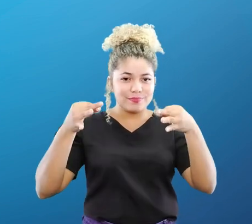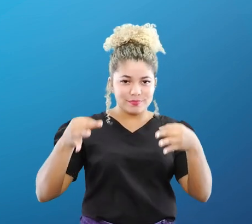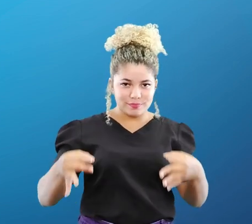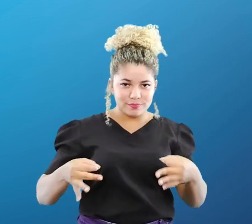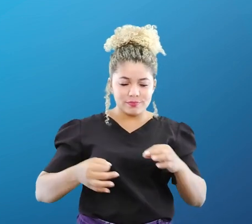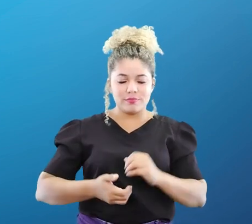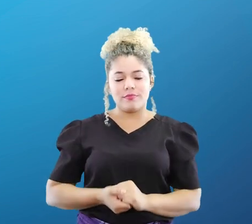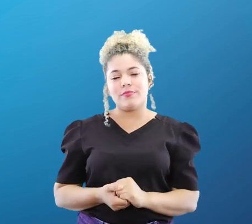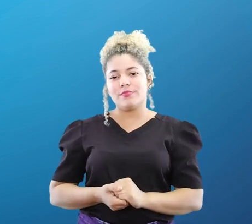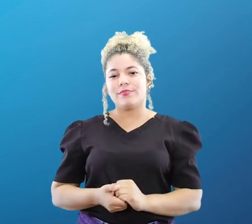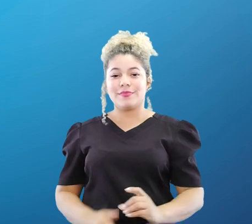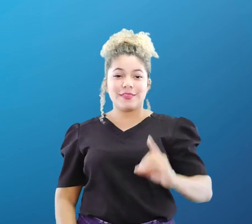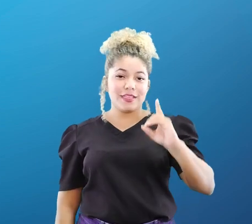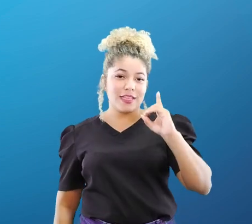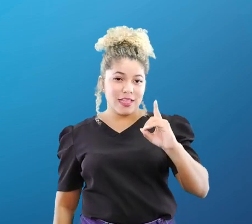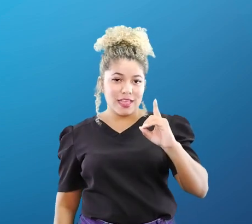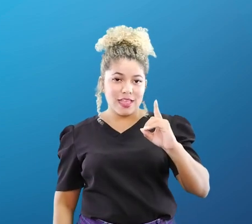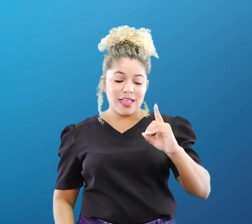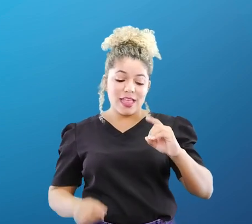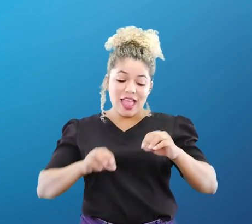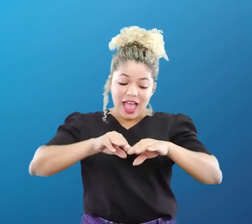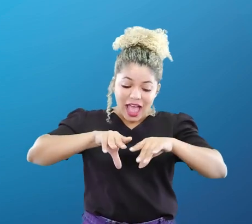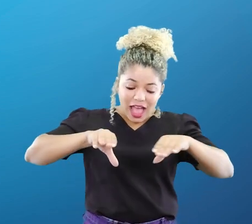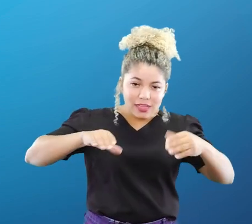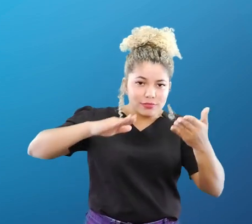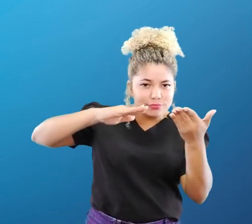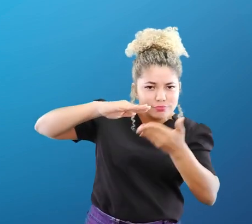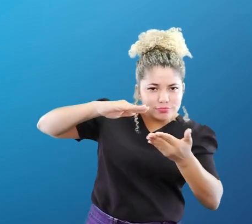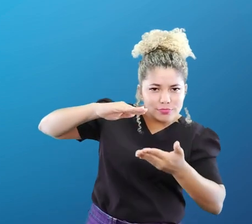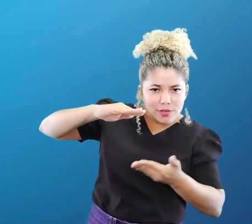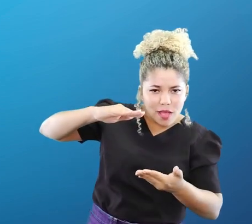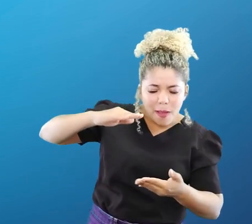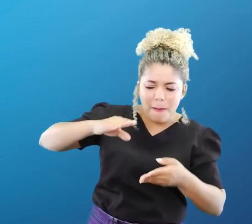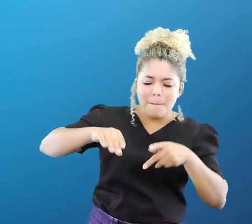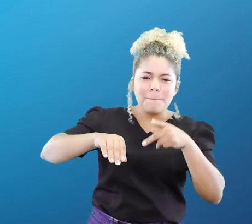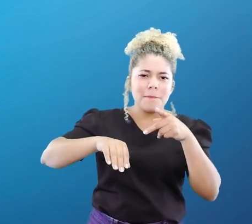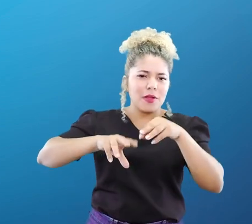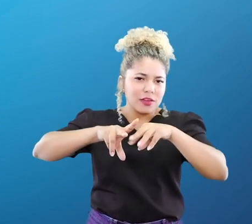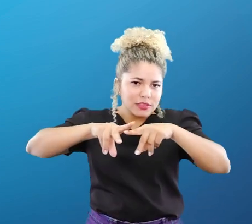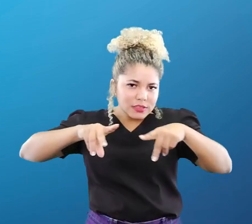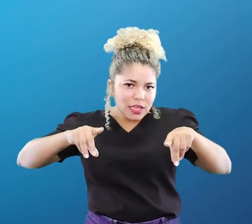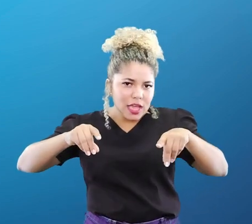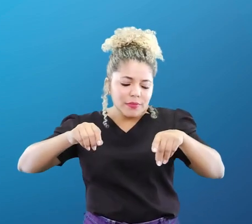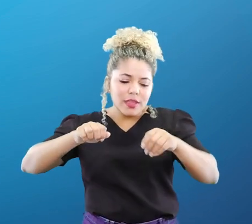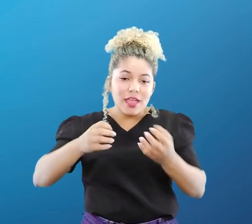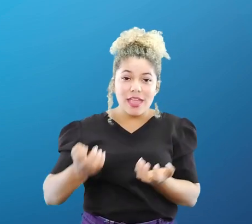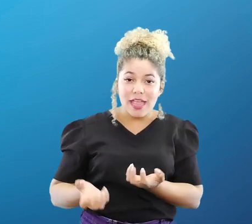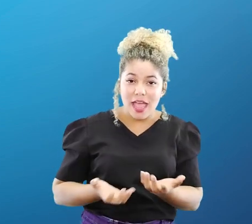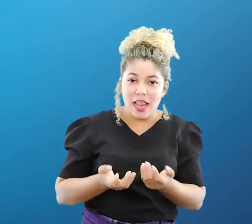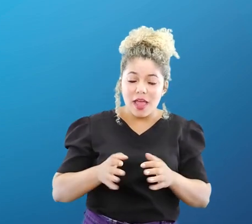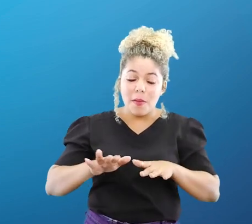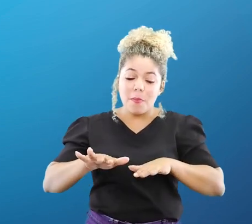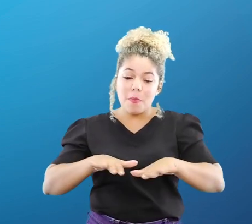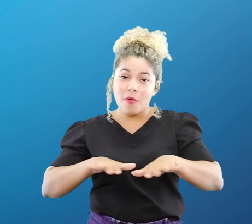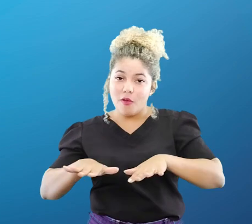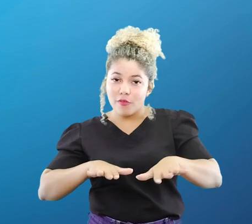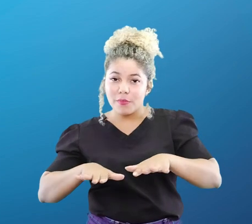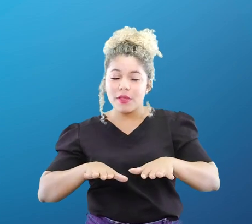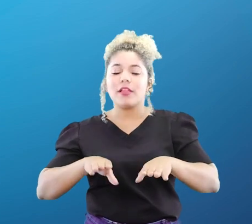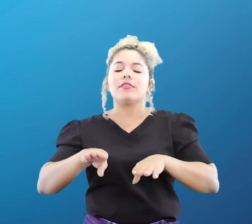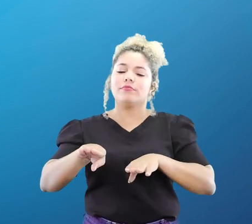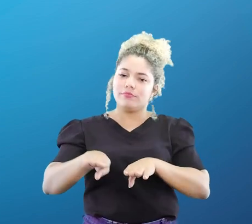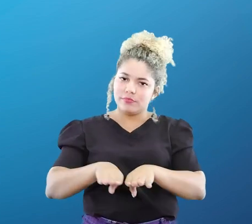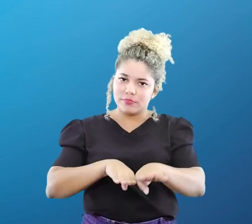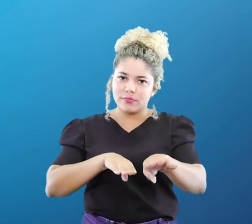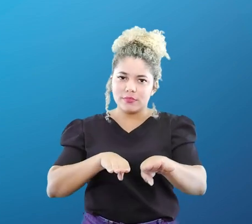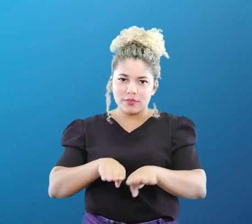Letra D. A crosta terrestre é formada por grandes blocos de terra que se deslocam ao longo do magma, causando movimentos